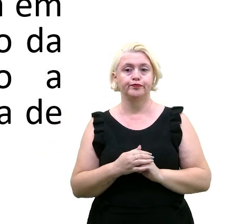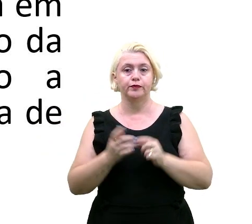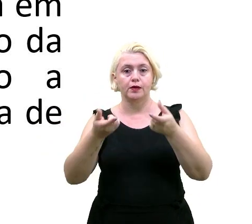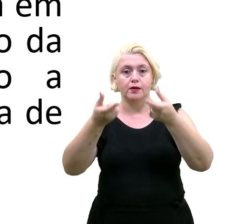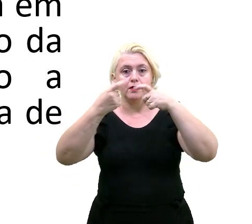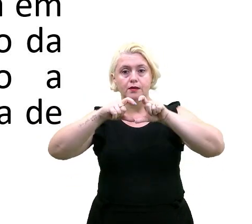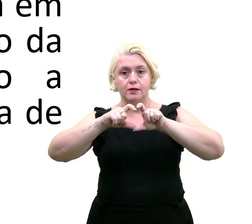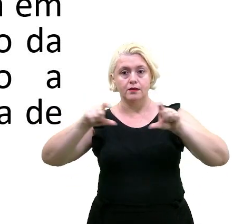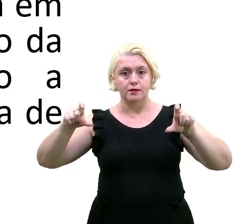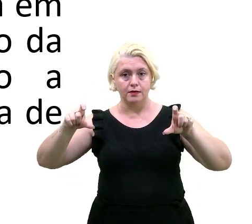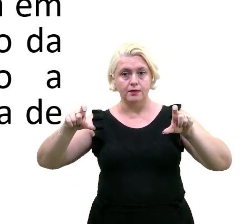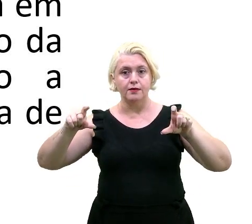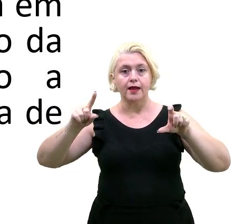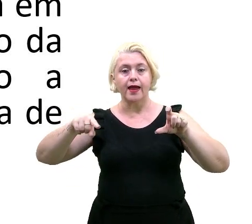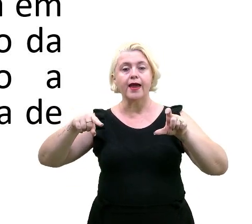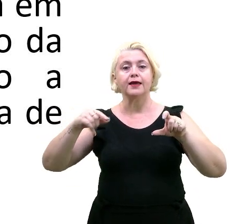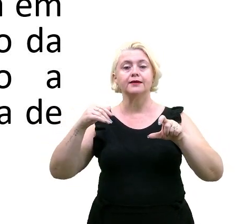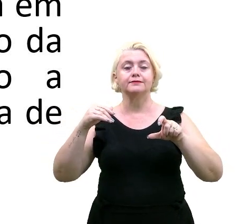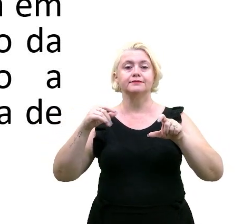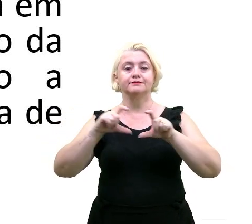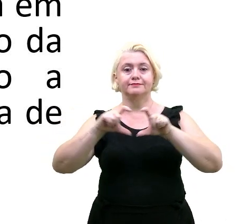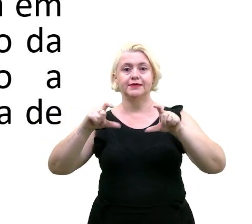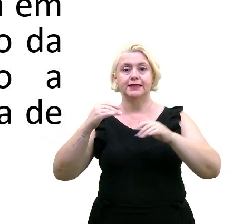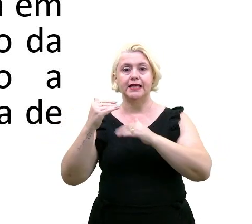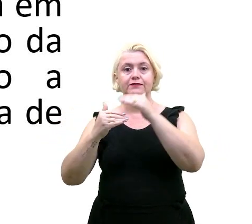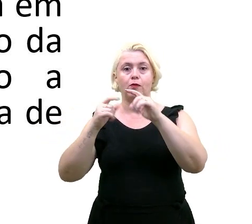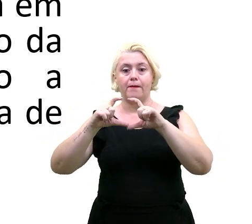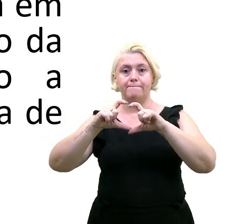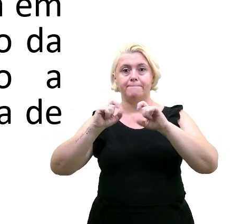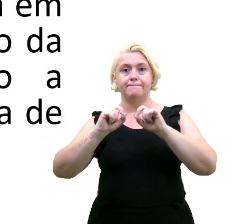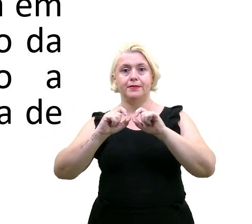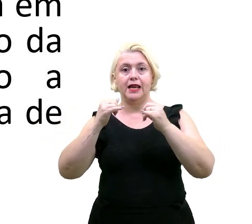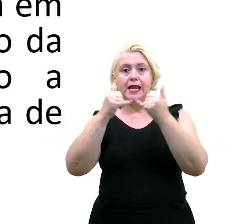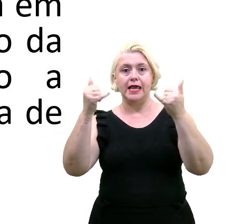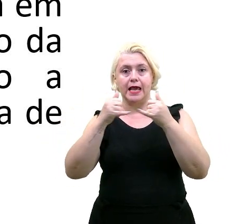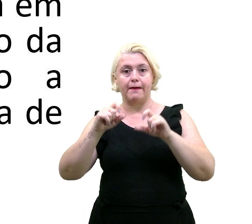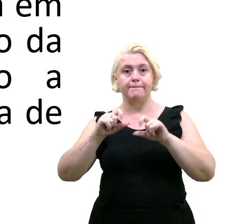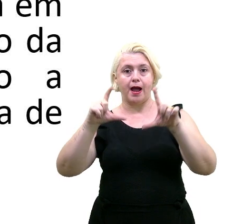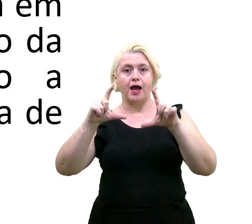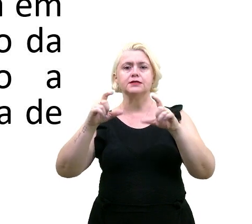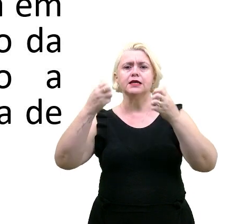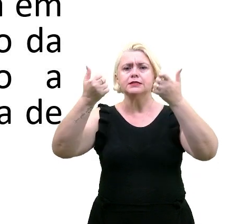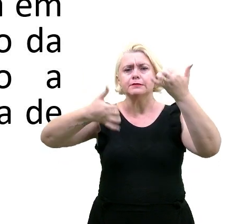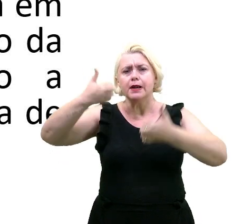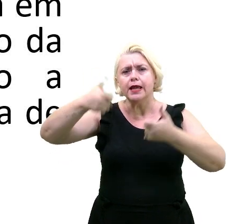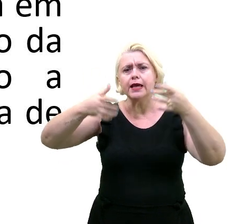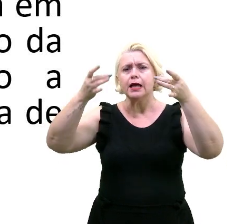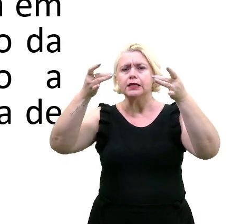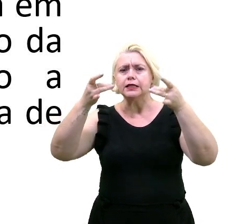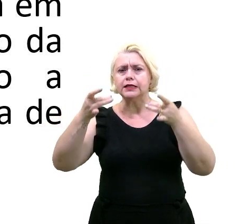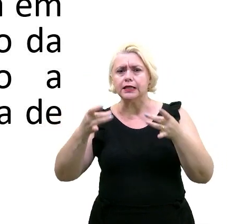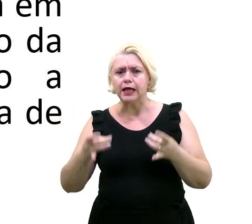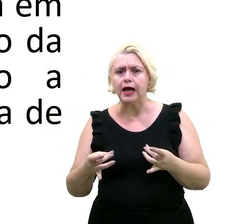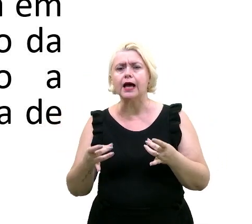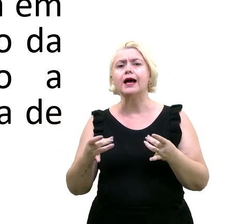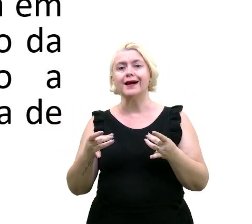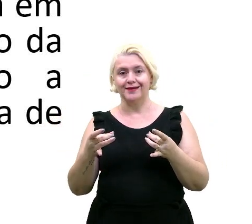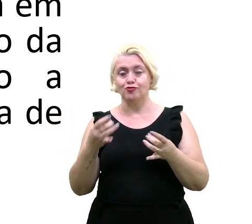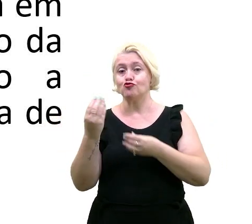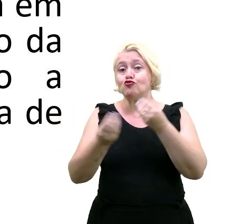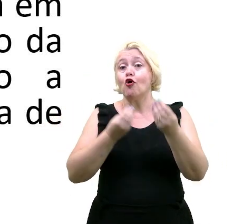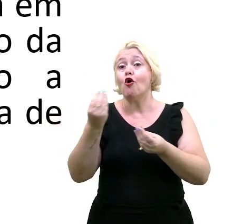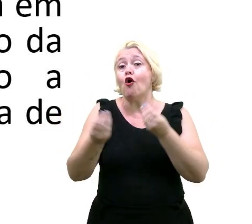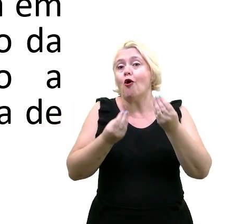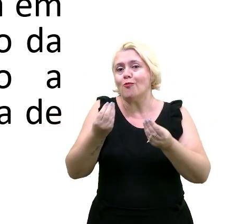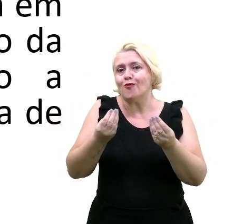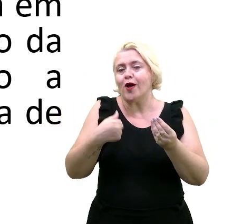parte maior é o desenvolvimento então eu explico eu aprofundo eu trago detalhamentos